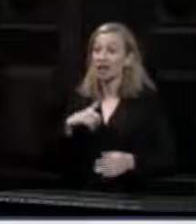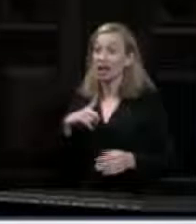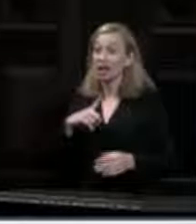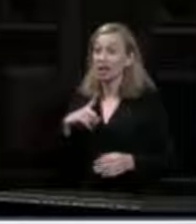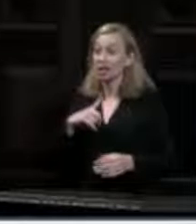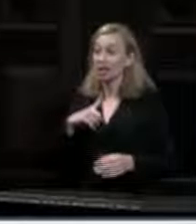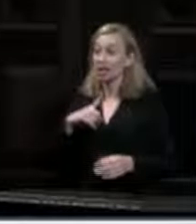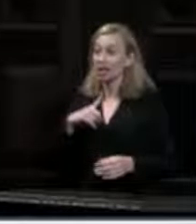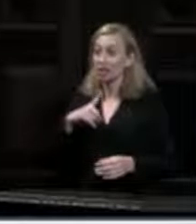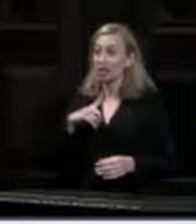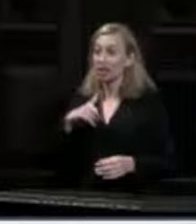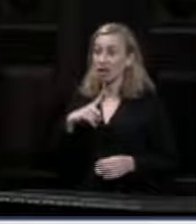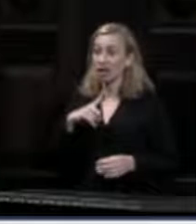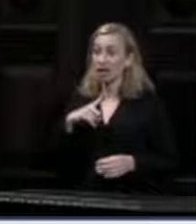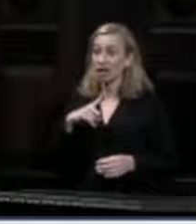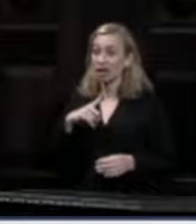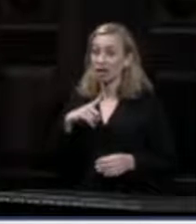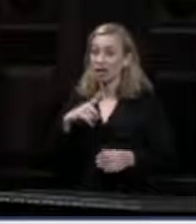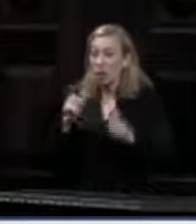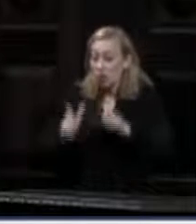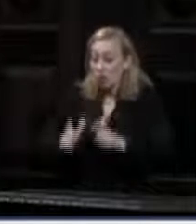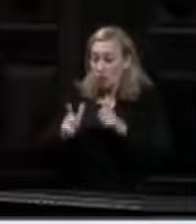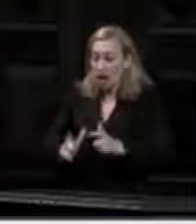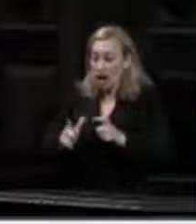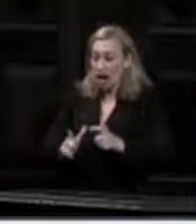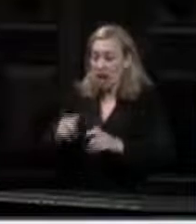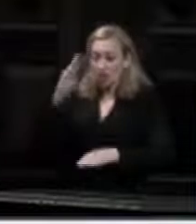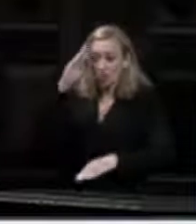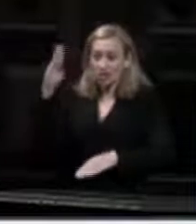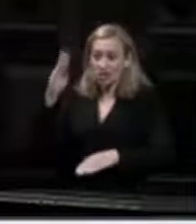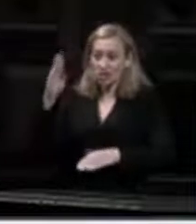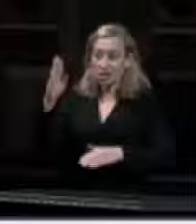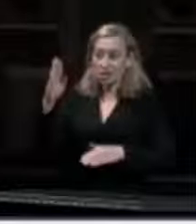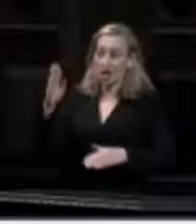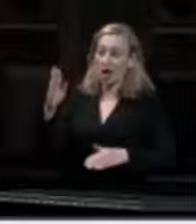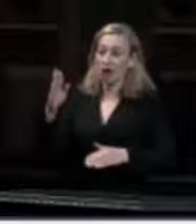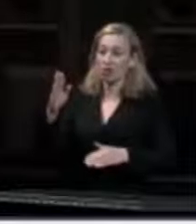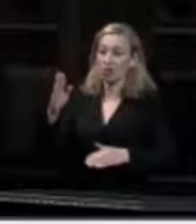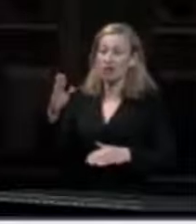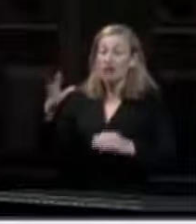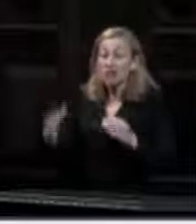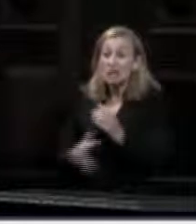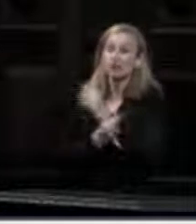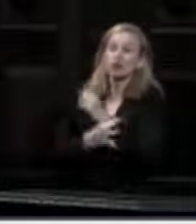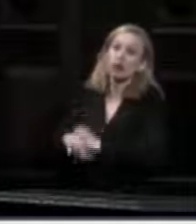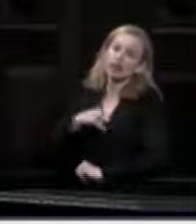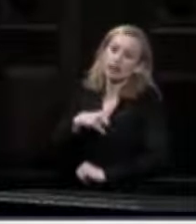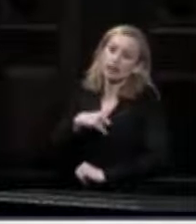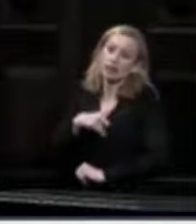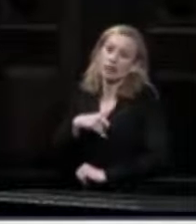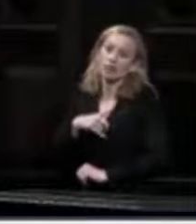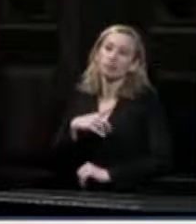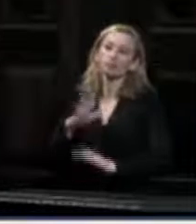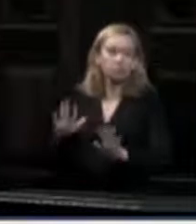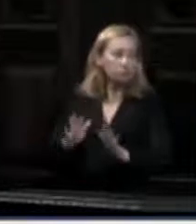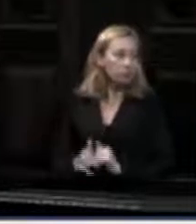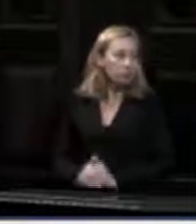precisamos dar ao nosso transporte escolar é isso. Maiores avanços na questão da segurança. Aliás, esse